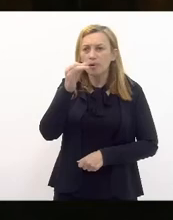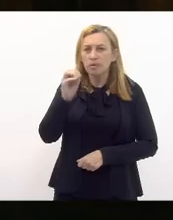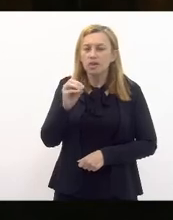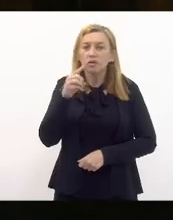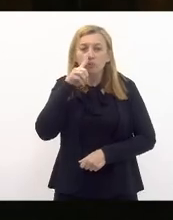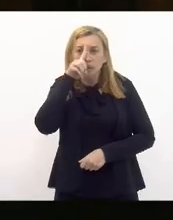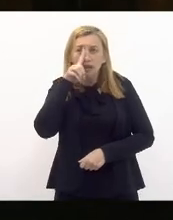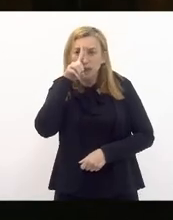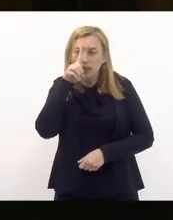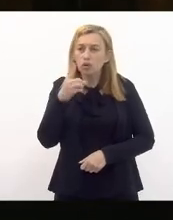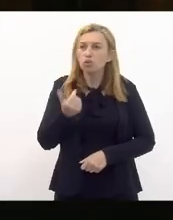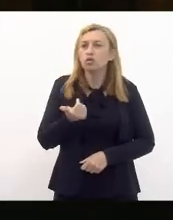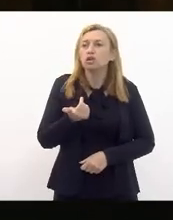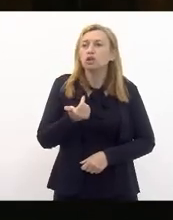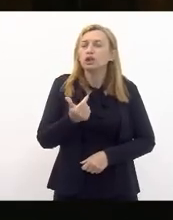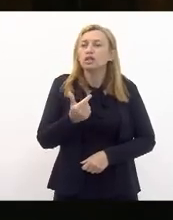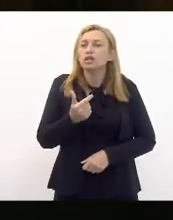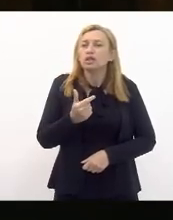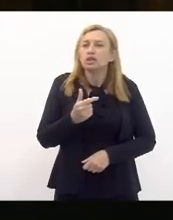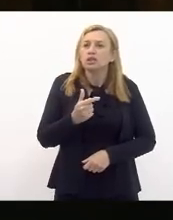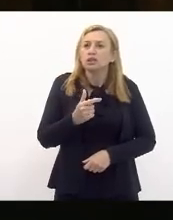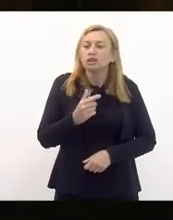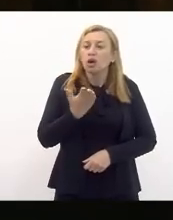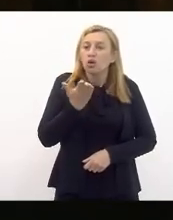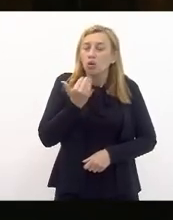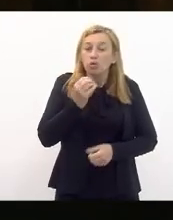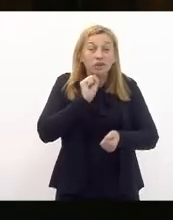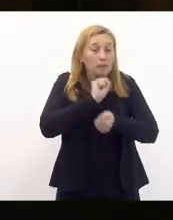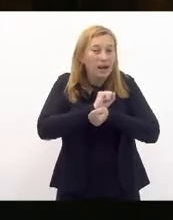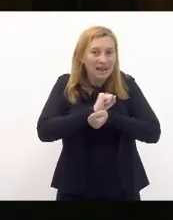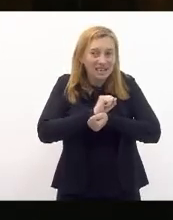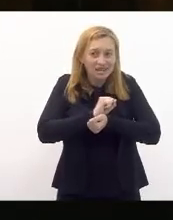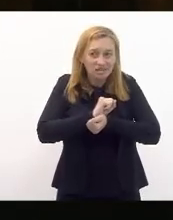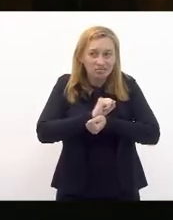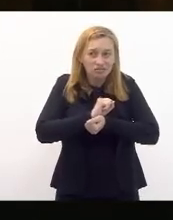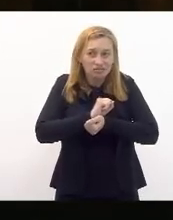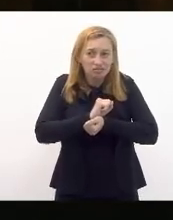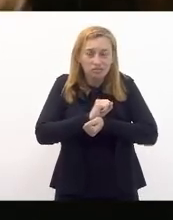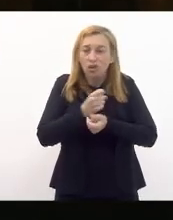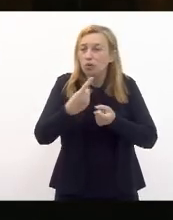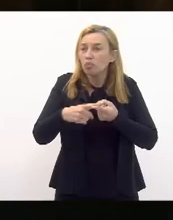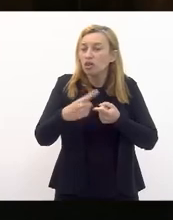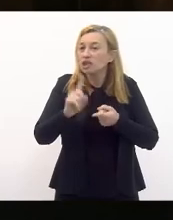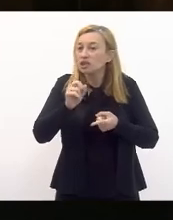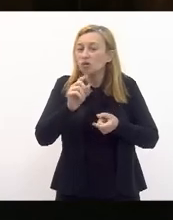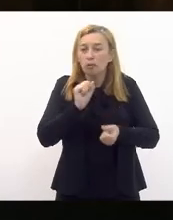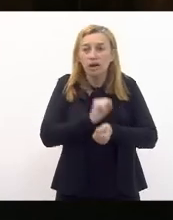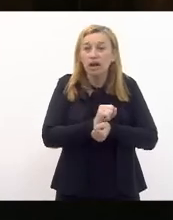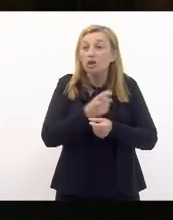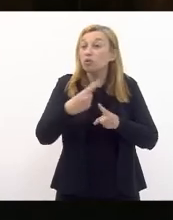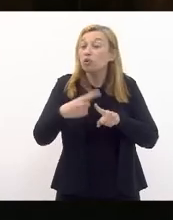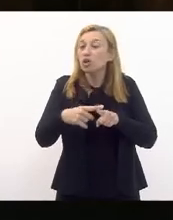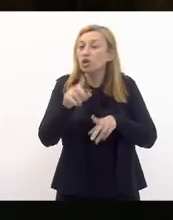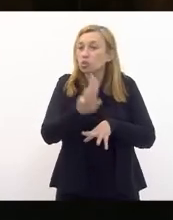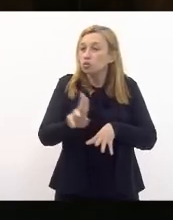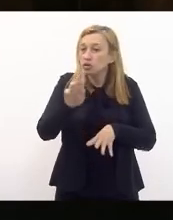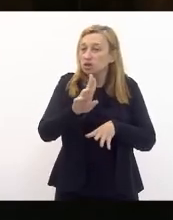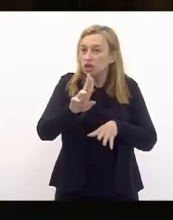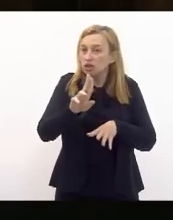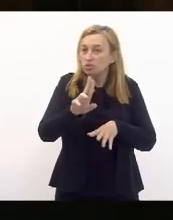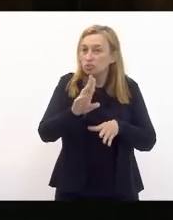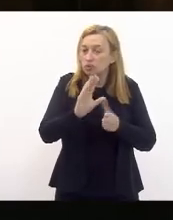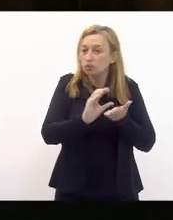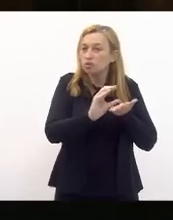correm risco de terem acesso a comida paralisada porque só não pararam ainda porque estão usando os